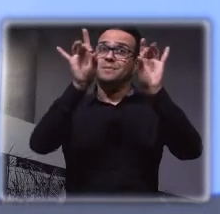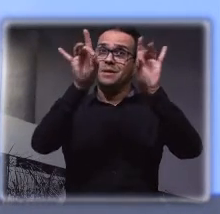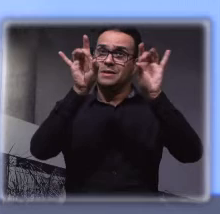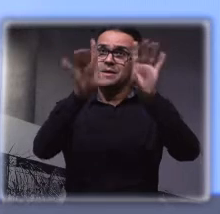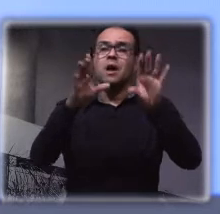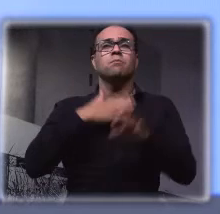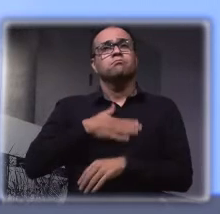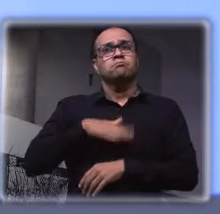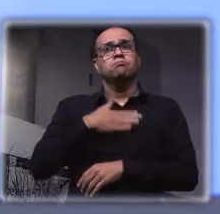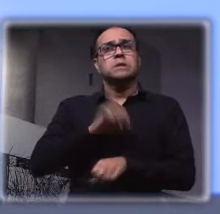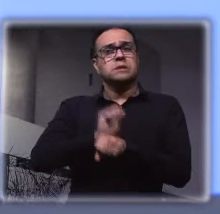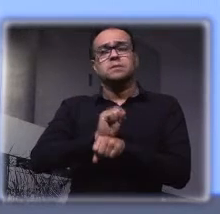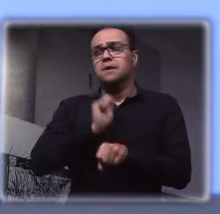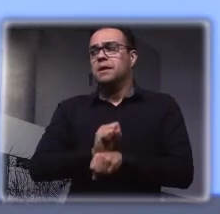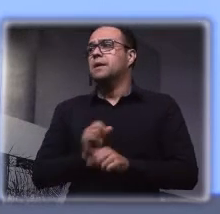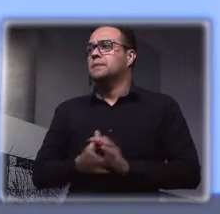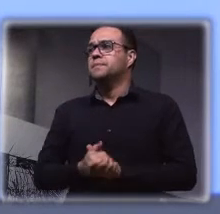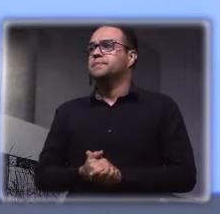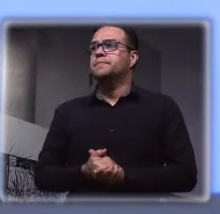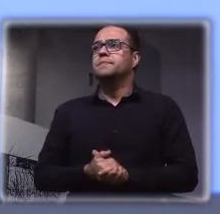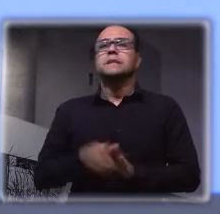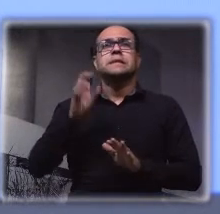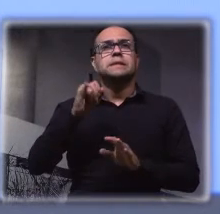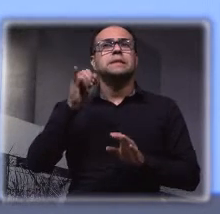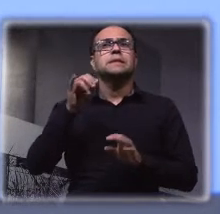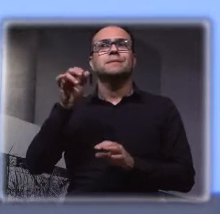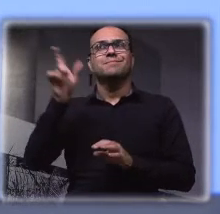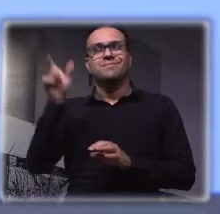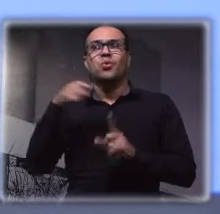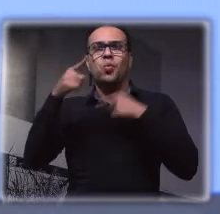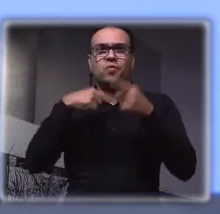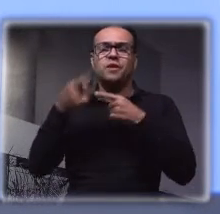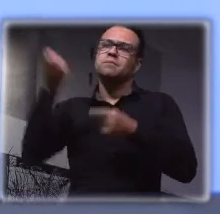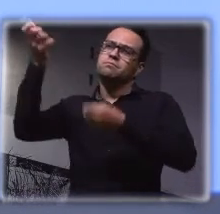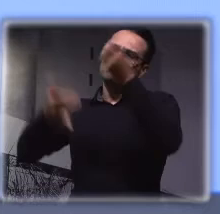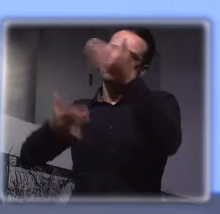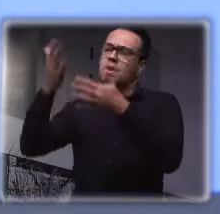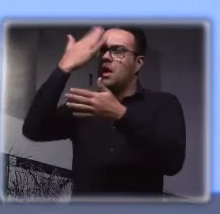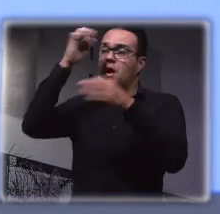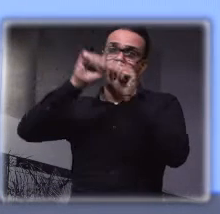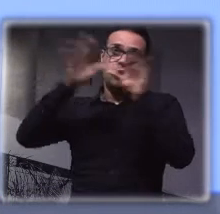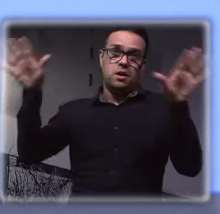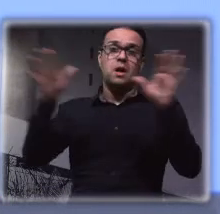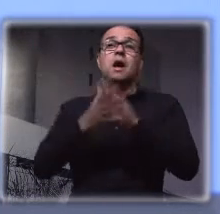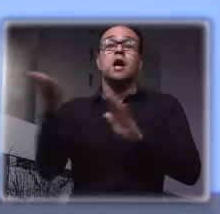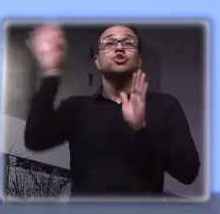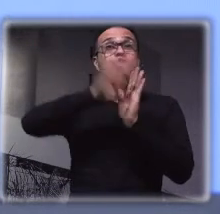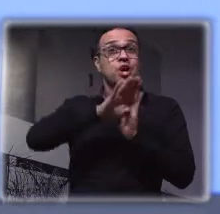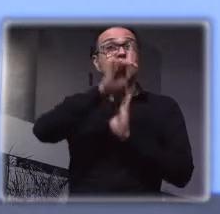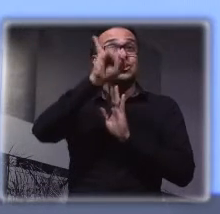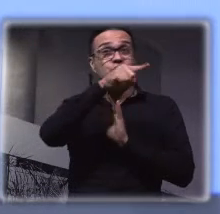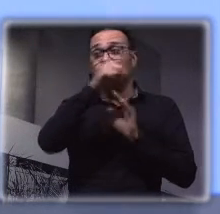ela pode esperar e tira todas as dúvidas da Dona Maria. A Dona Maria, quando chega aquele dia no